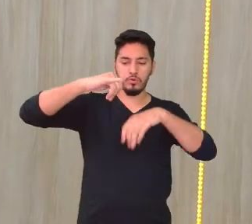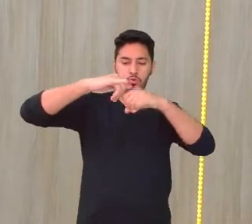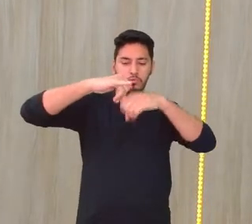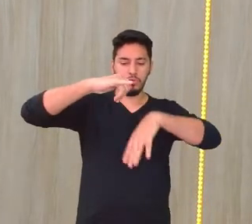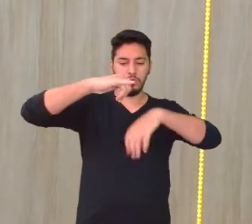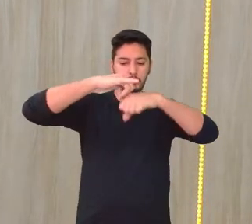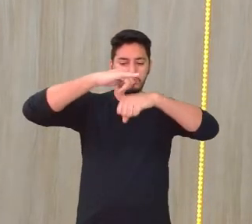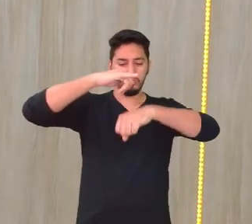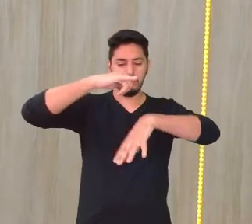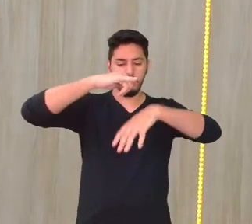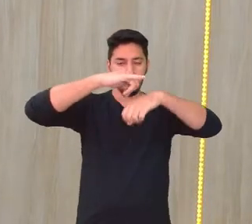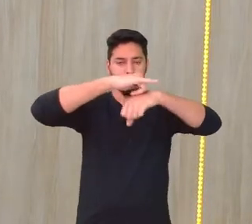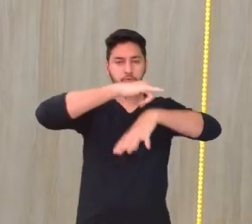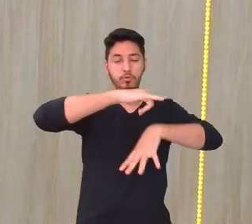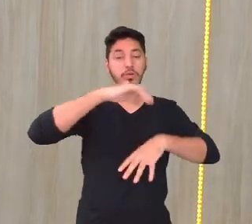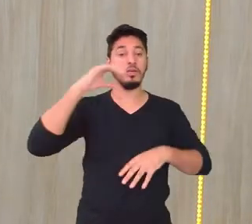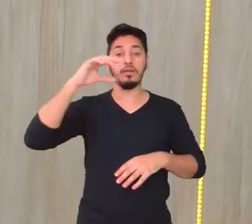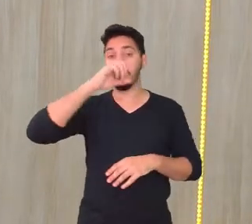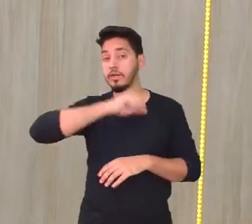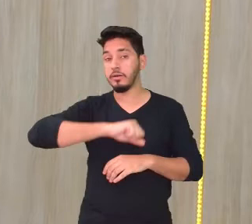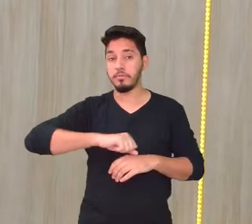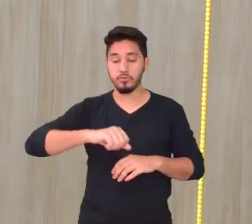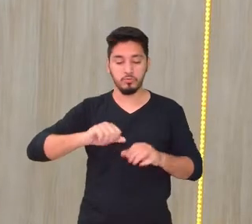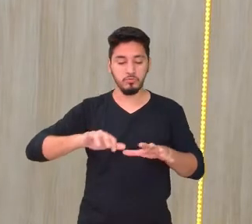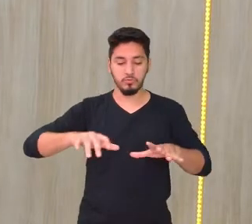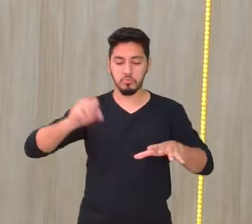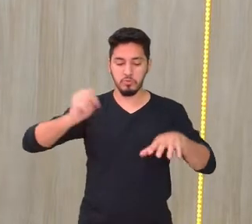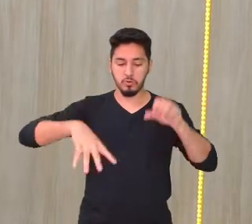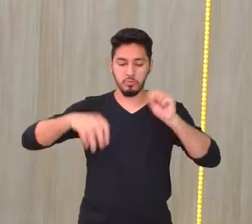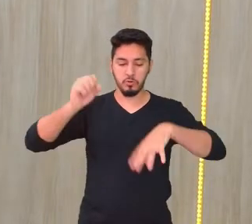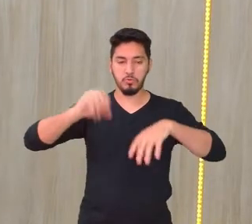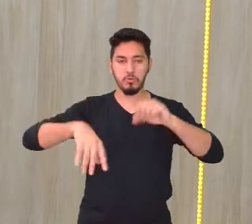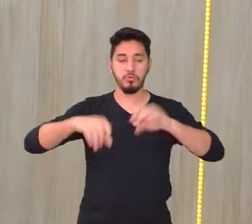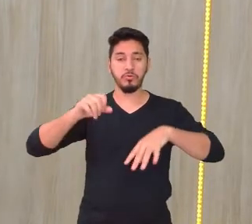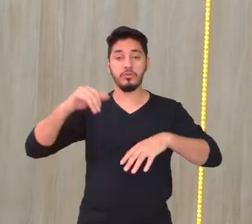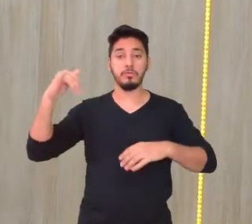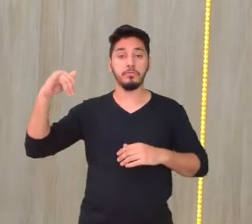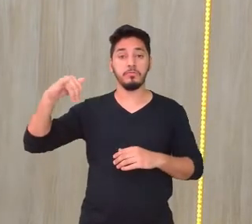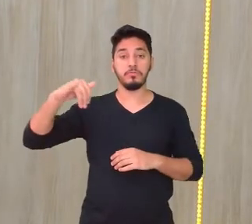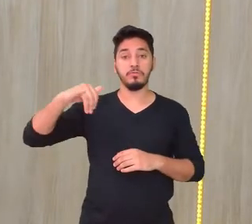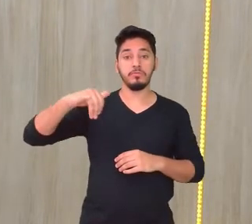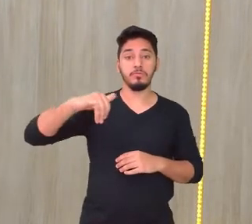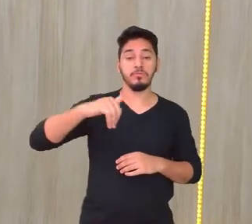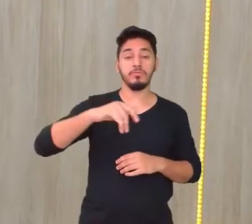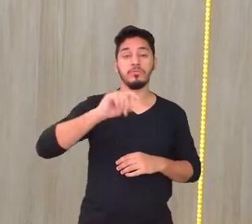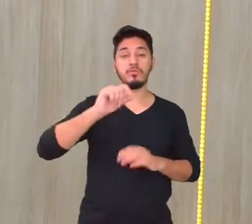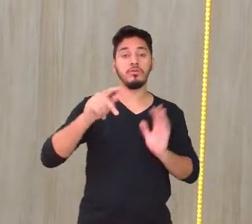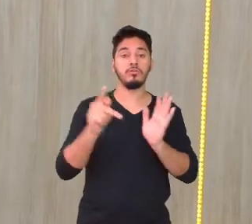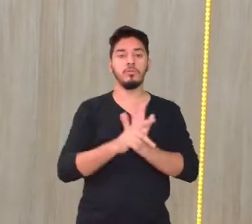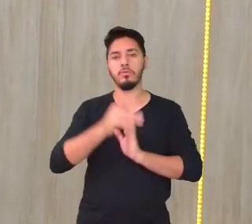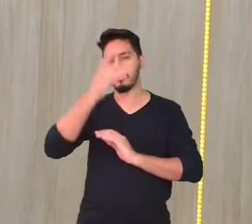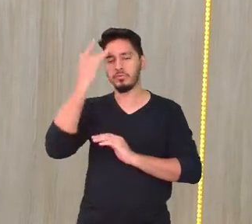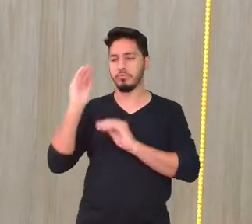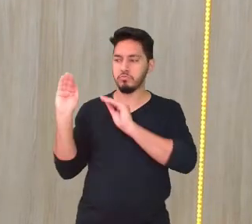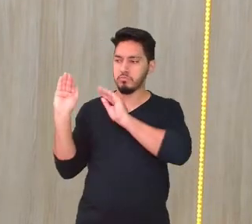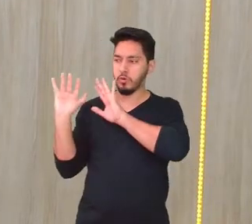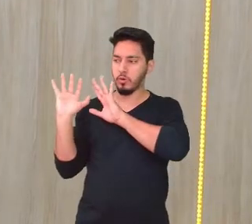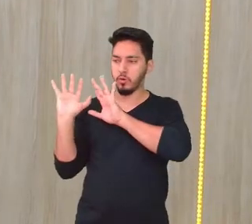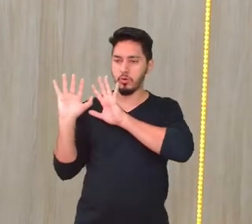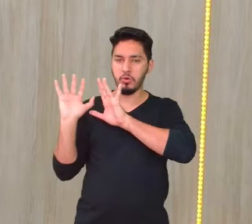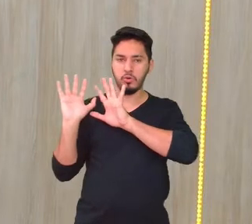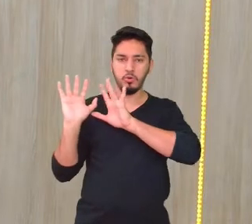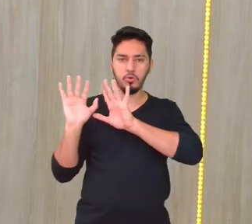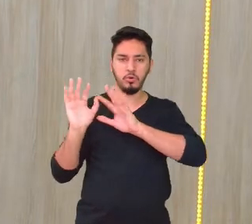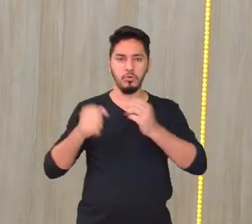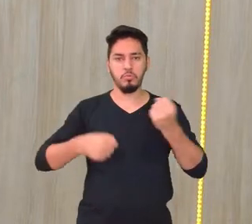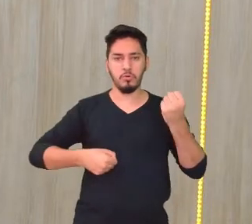bombardeios muito rápidos, né, destruindo o máximo que eles podiam, e logo em seguida vinha a infantaria invadindo, né,